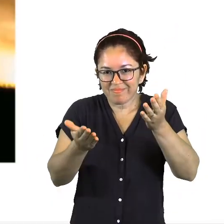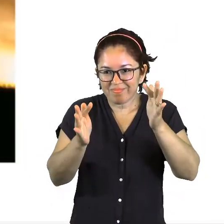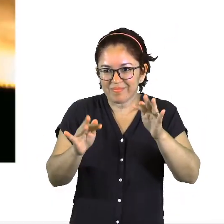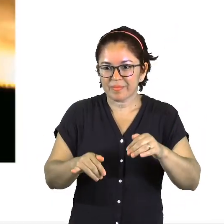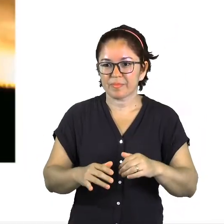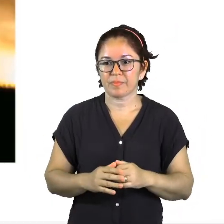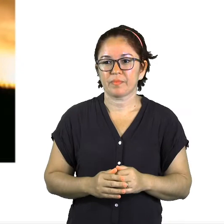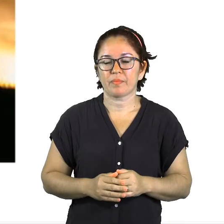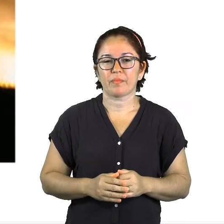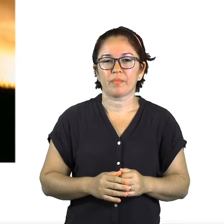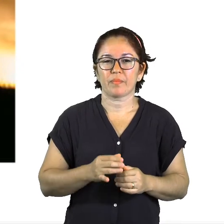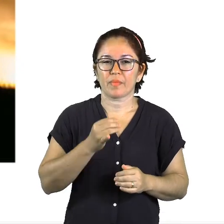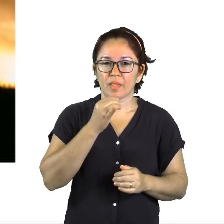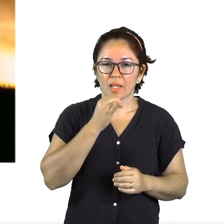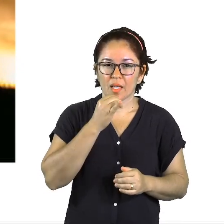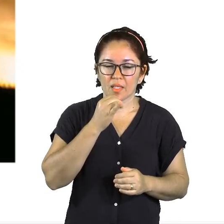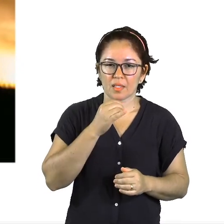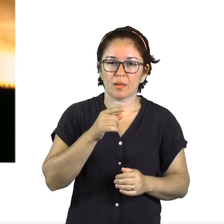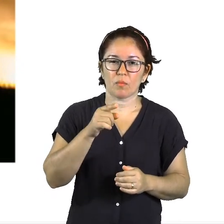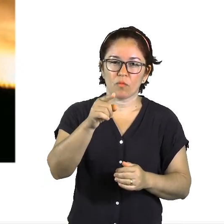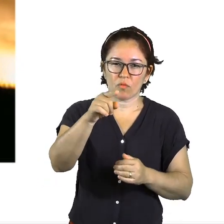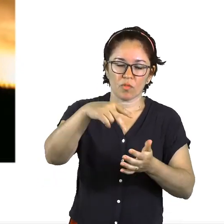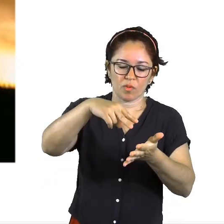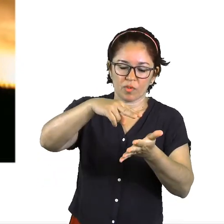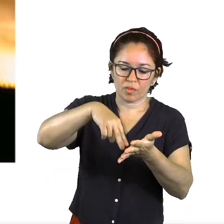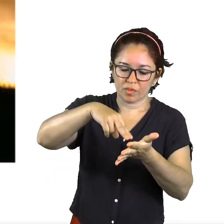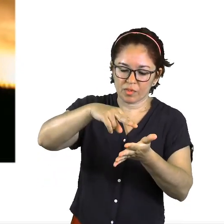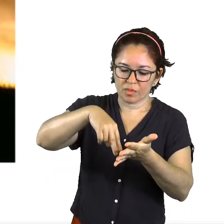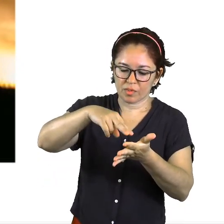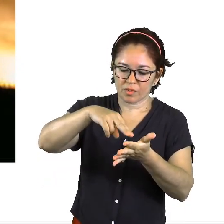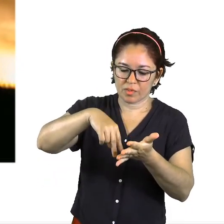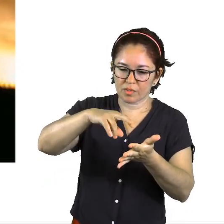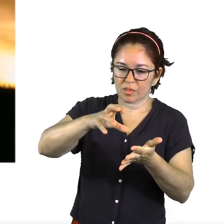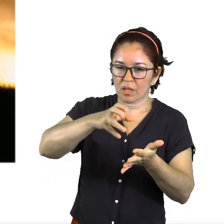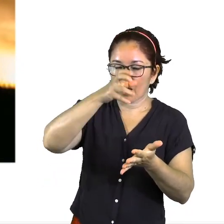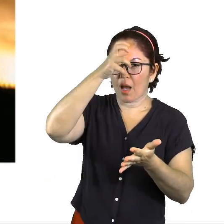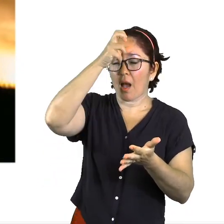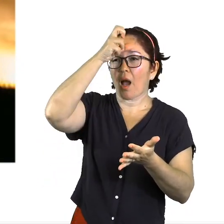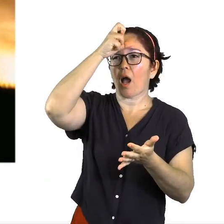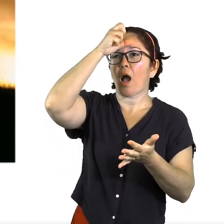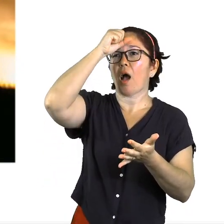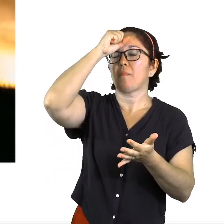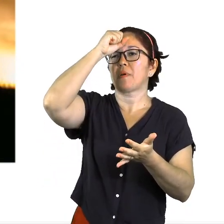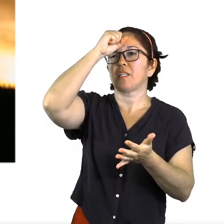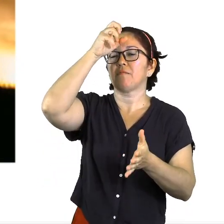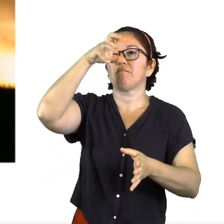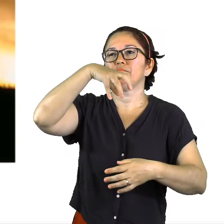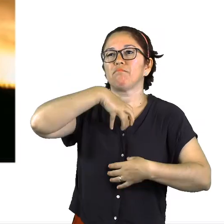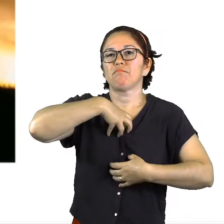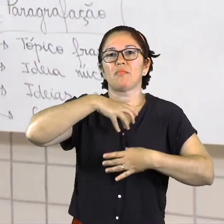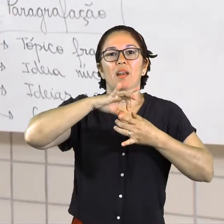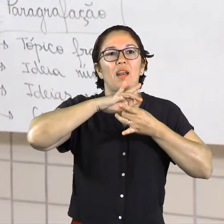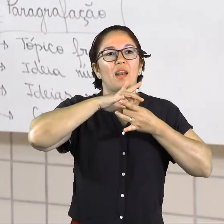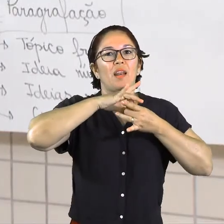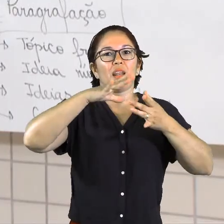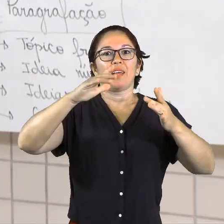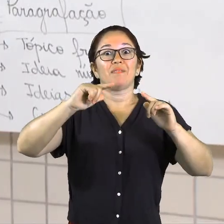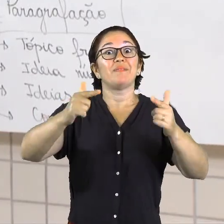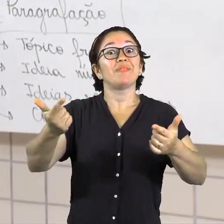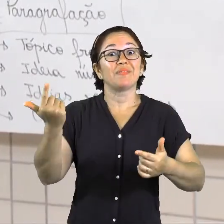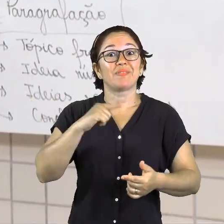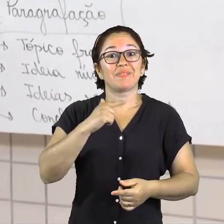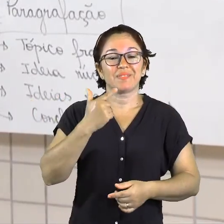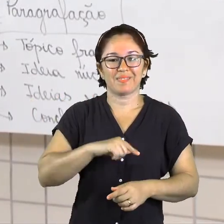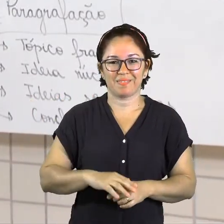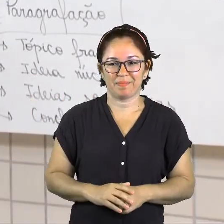Uma vez que você aprende a ler, você será livre para sempre. Hoje a gente não teve nenhuma indicação de leitura, mas uma indicação de